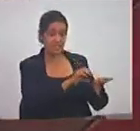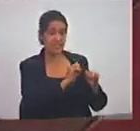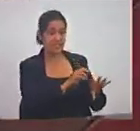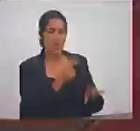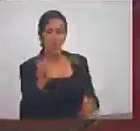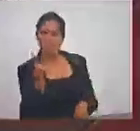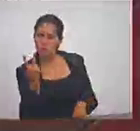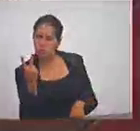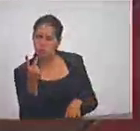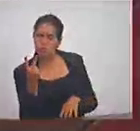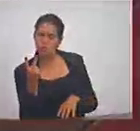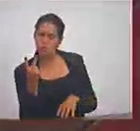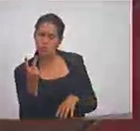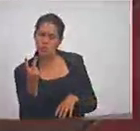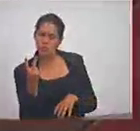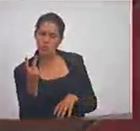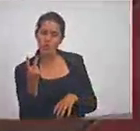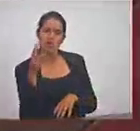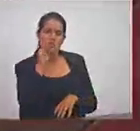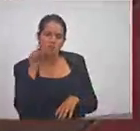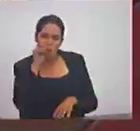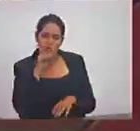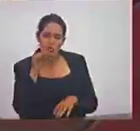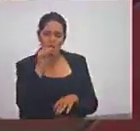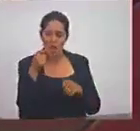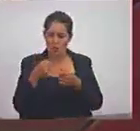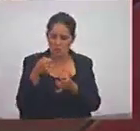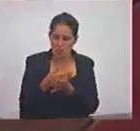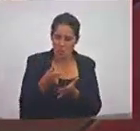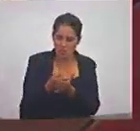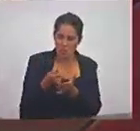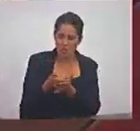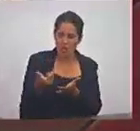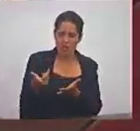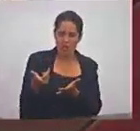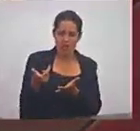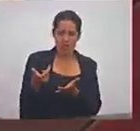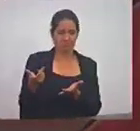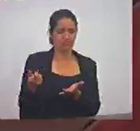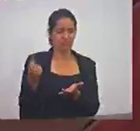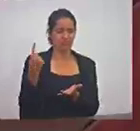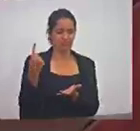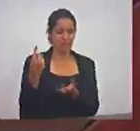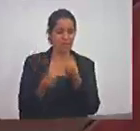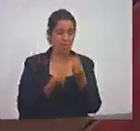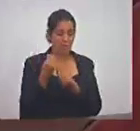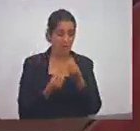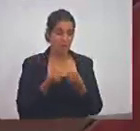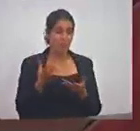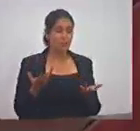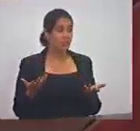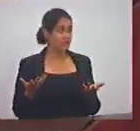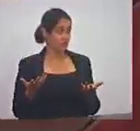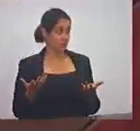confiança, está criando cargo em comissão e está faltando técnico e educador em sala de aula. Os senhores que estão aqui acham certo. Cria 100 mil